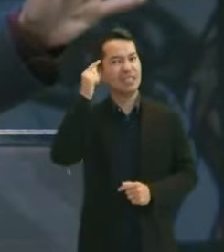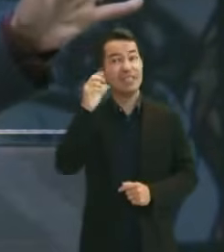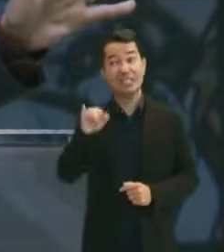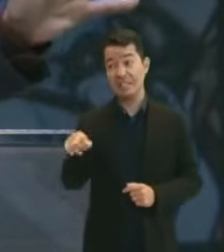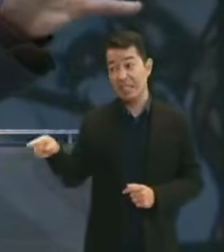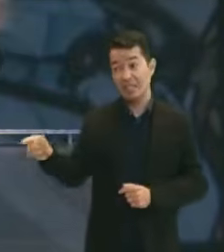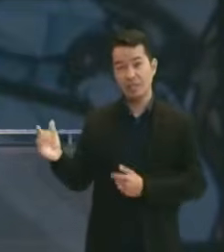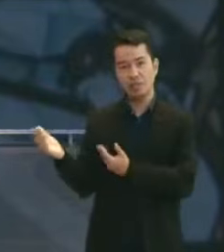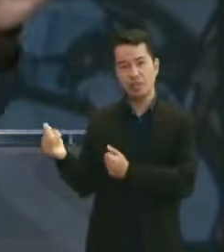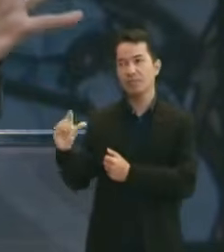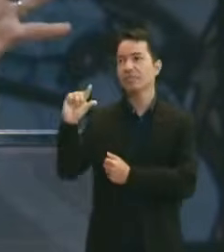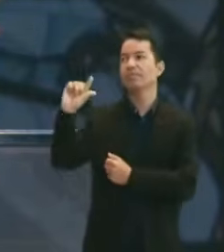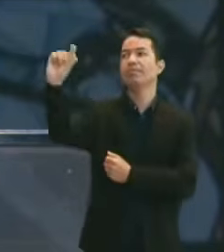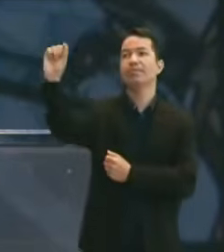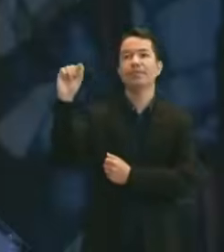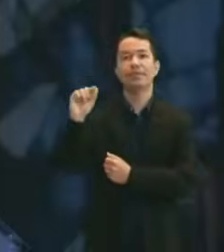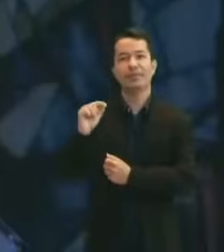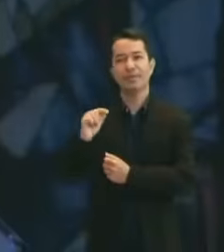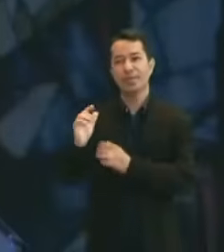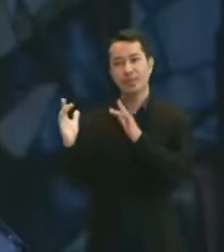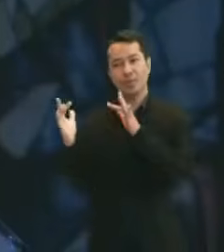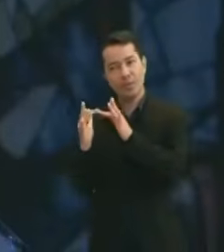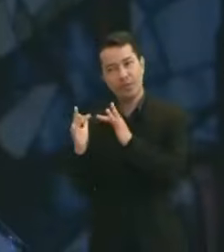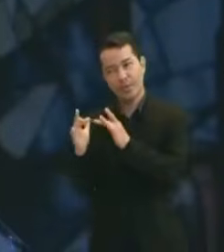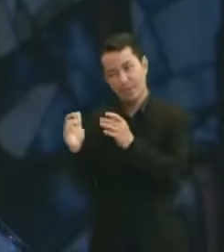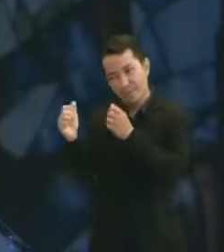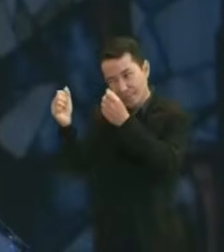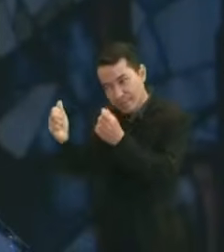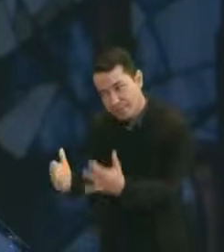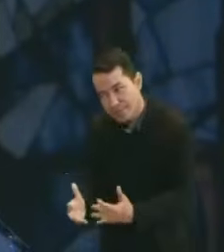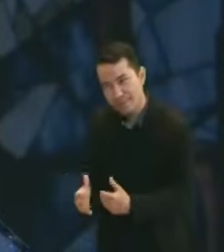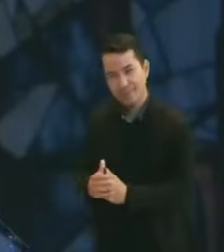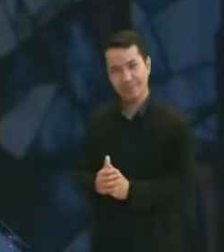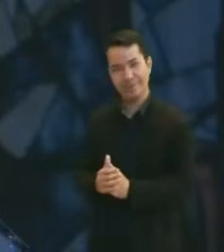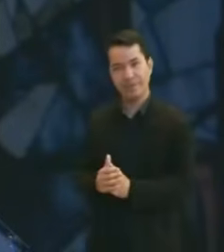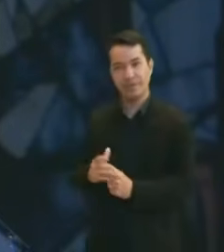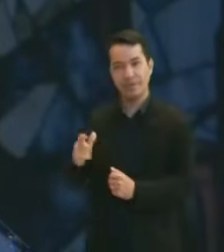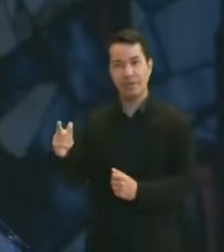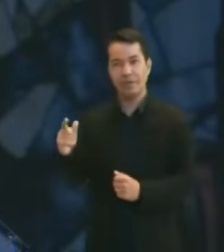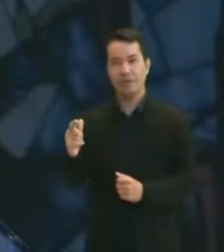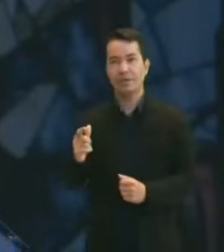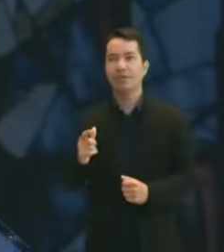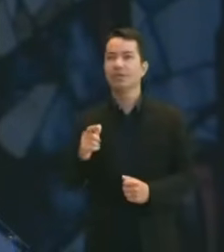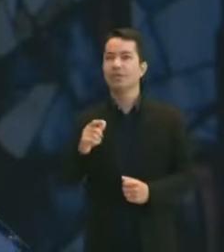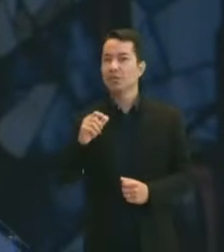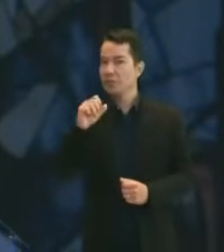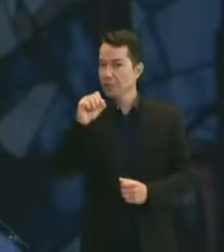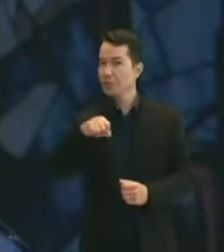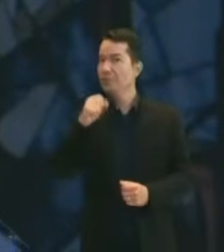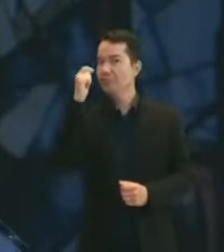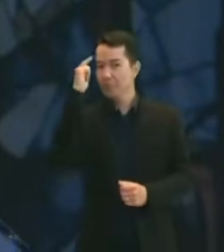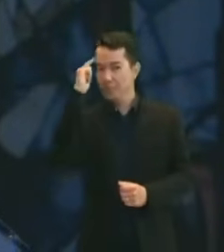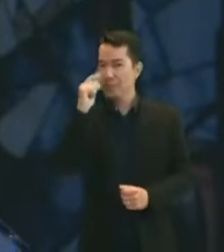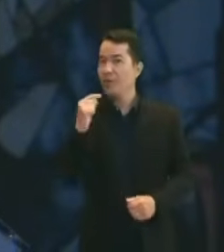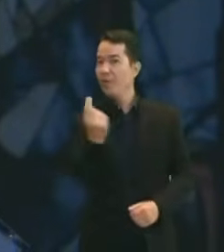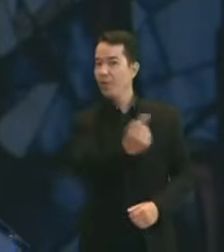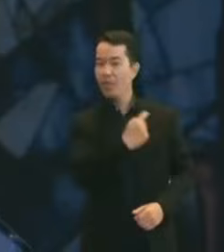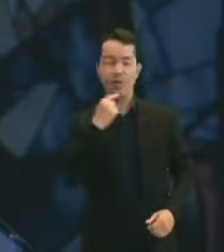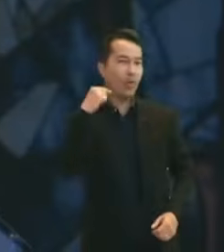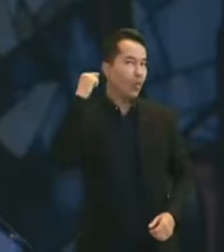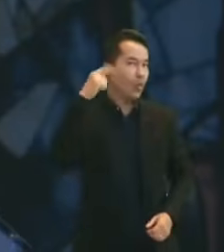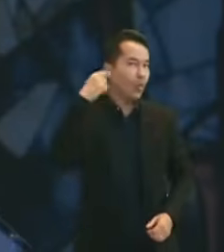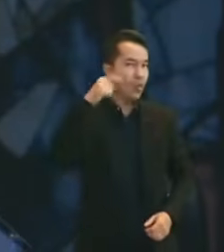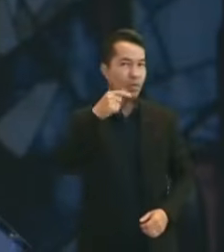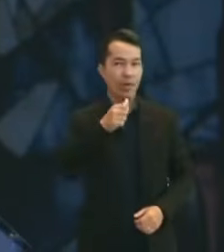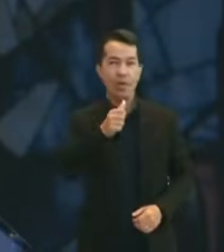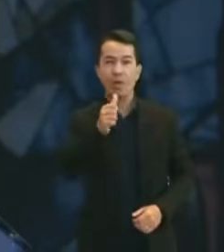da igreja, sem ter, aquele fosse o único contato com ele, o cristianismo. Ele ia ficar achando que a gente era um bando de louco, que tomava